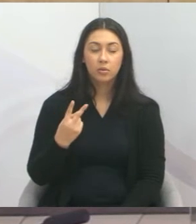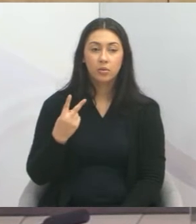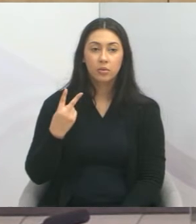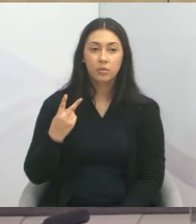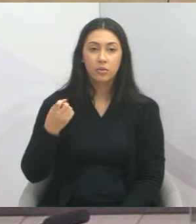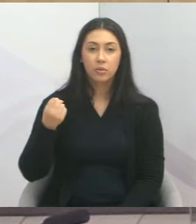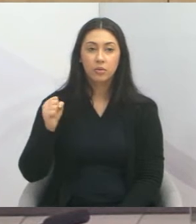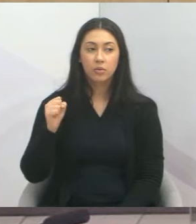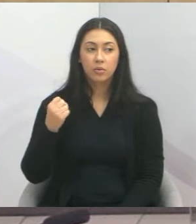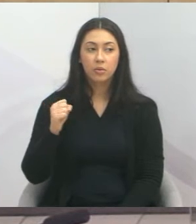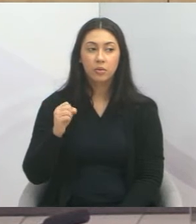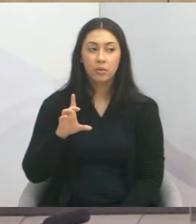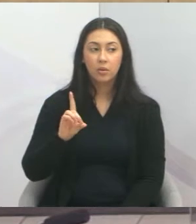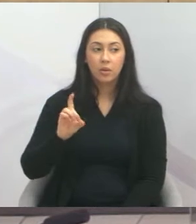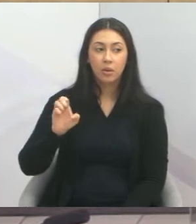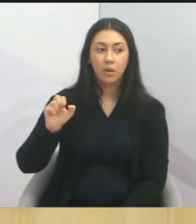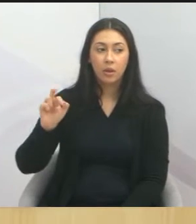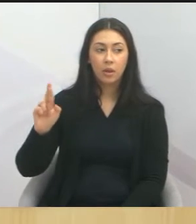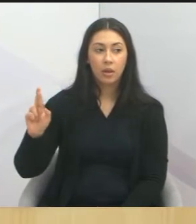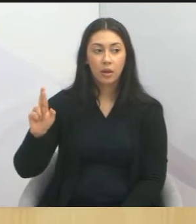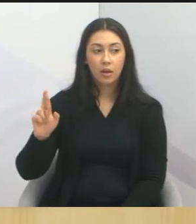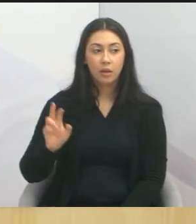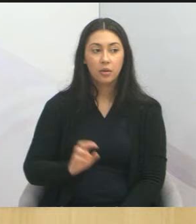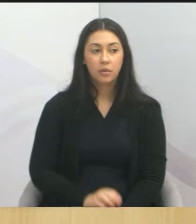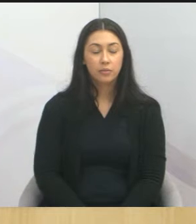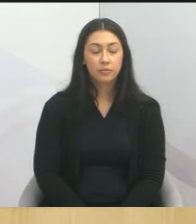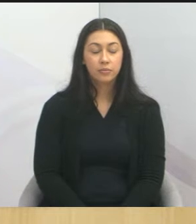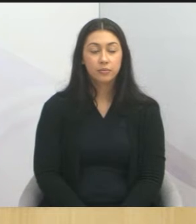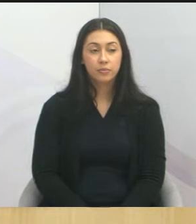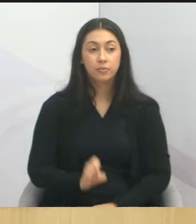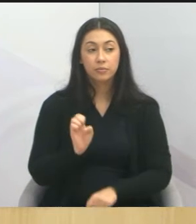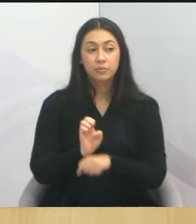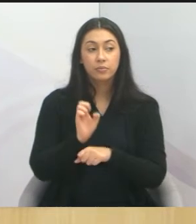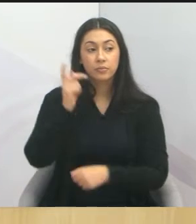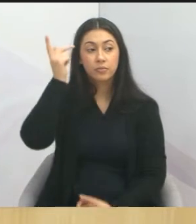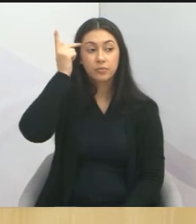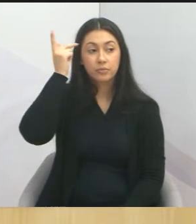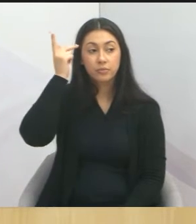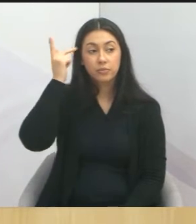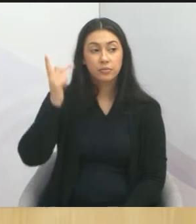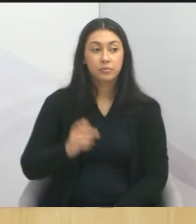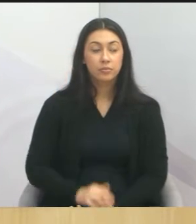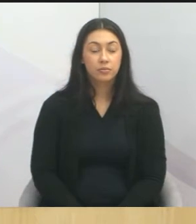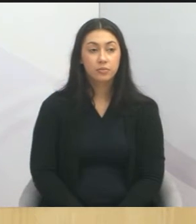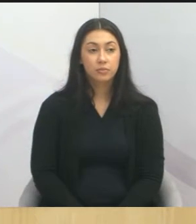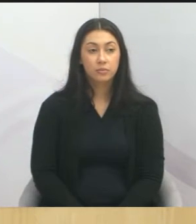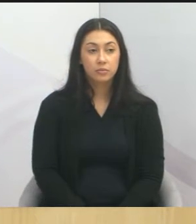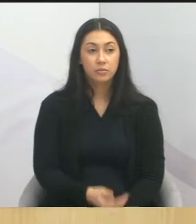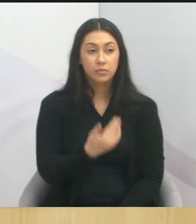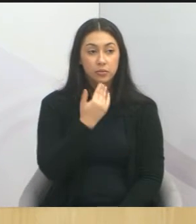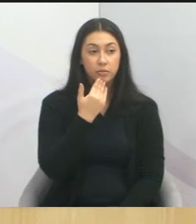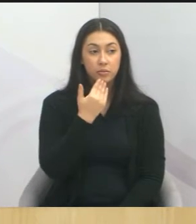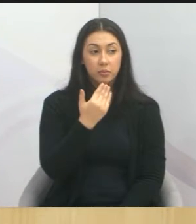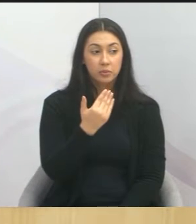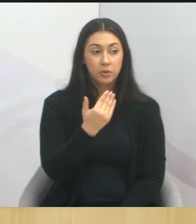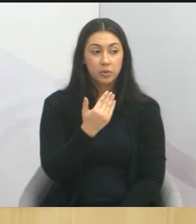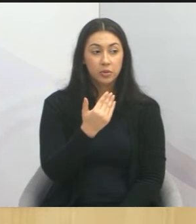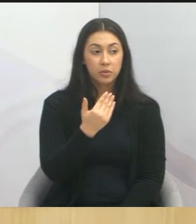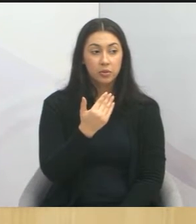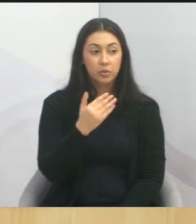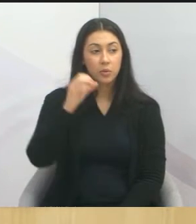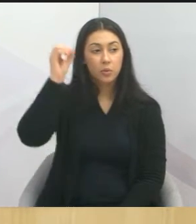28 ao Dr Departamento de Estrada e rodagem do Estado de São Paulo e solicitando a implantação